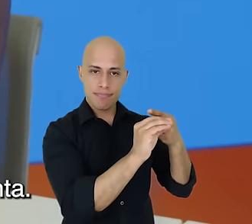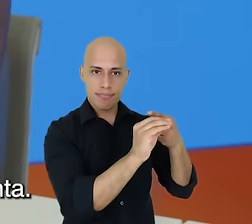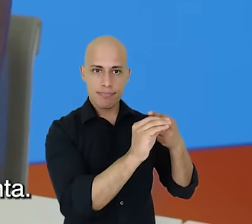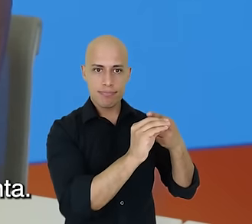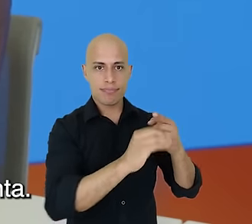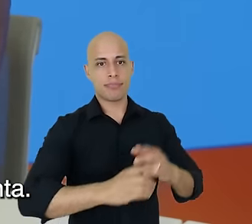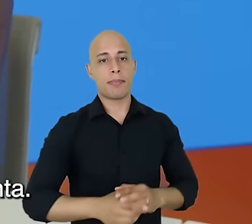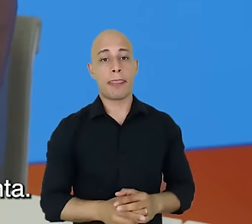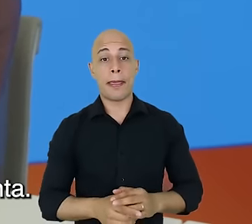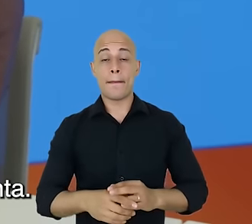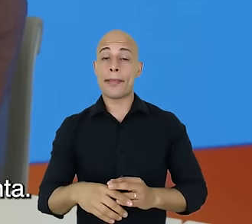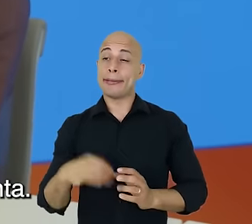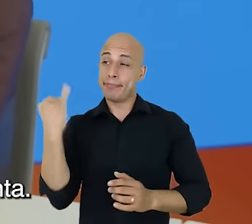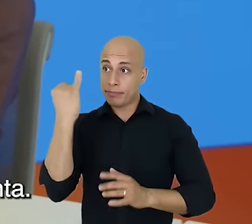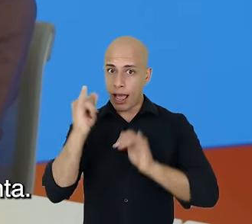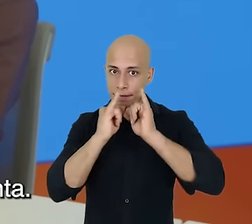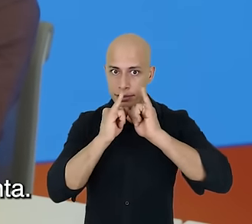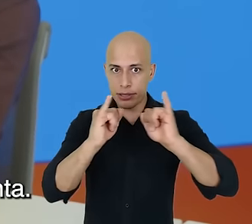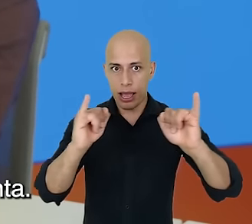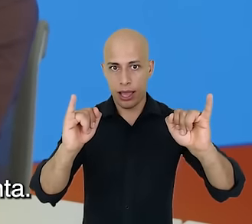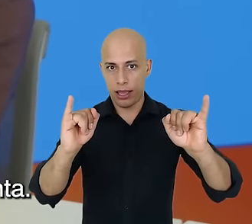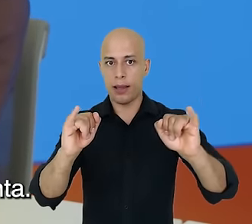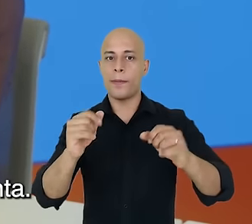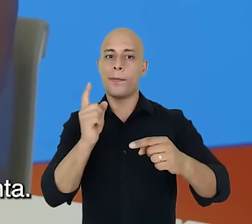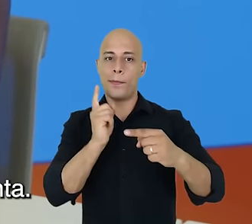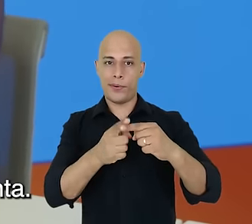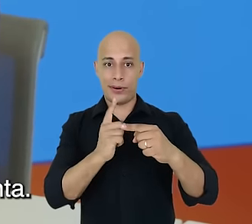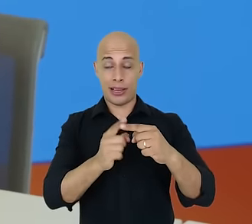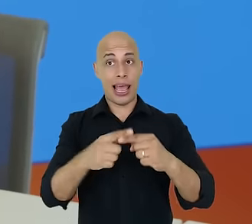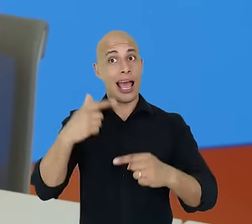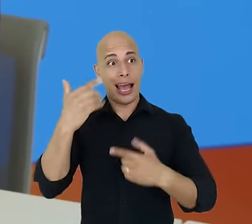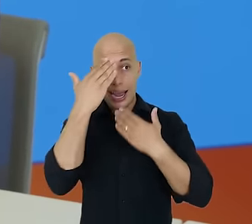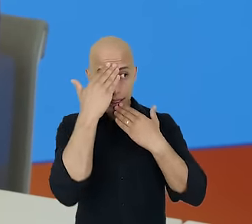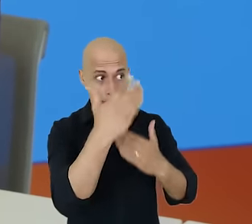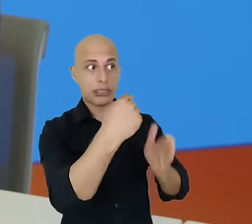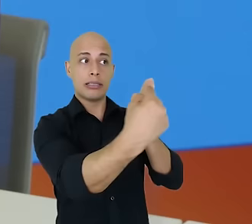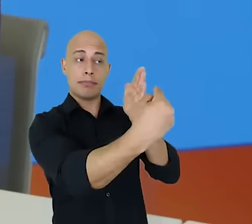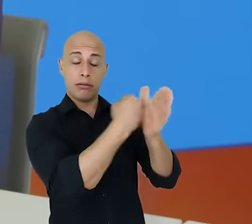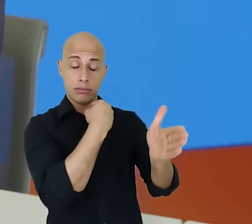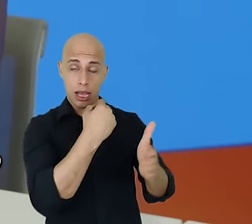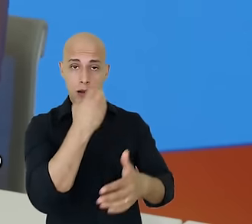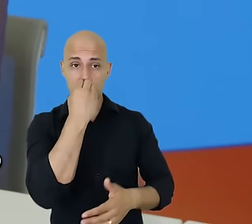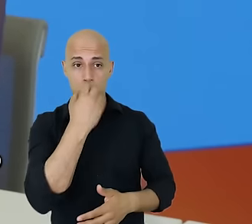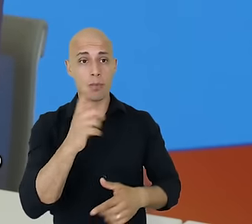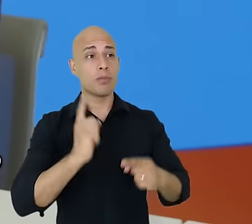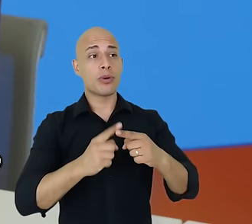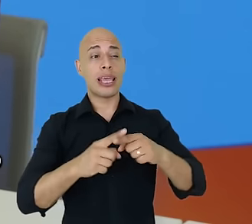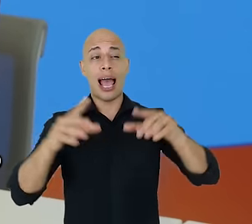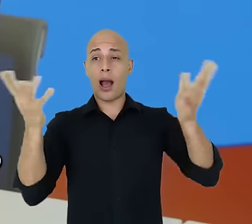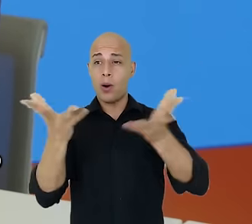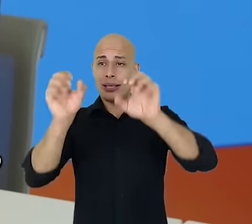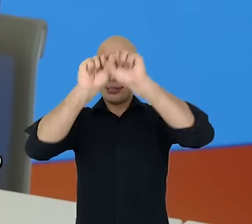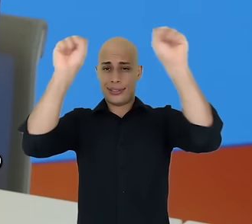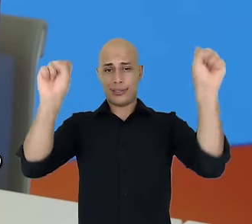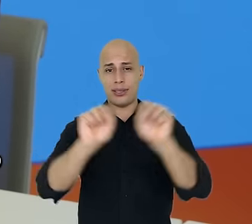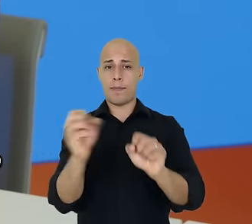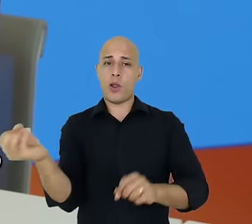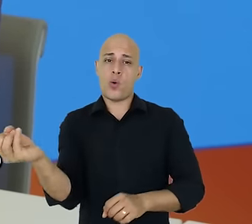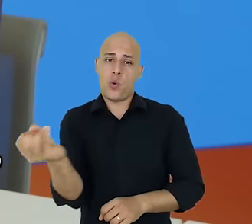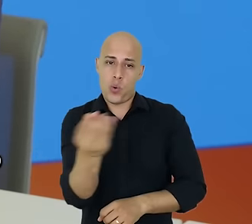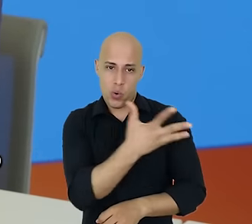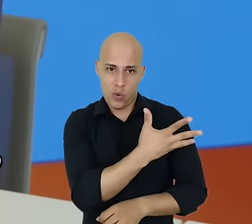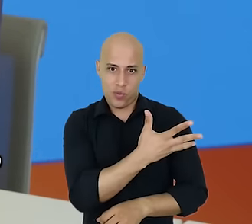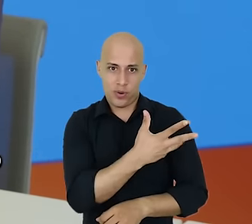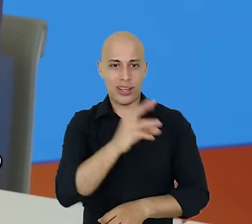importante que se diga isso e agradeço mais uma vez pela pergunta um baita gancho Esse é um sistema novo esse